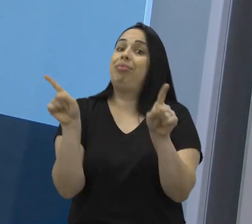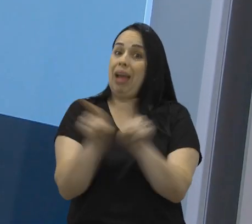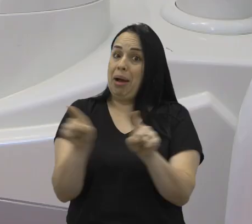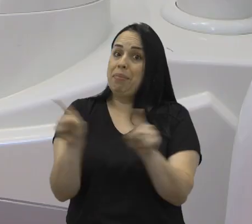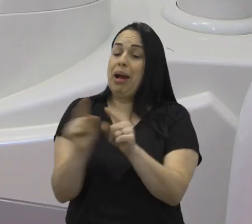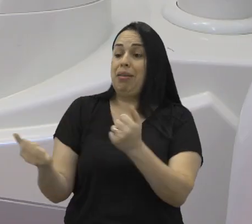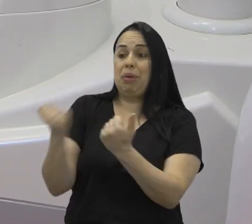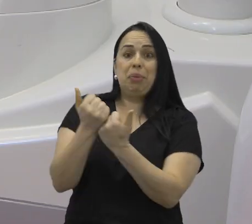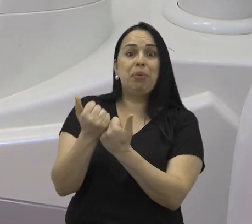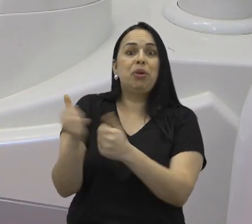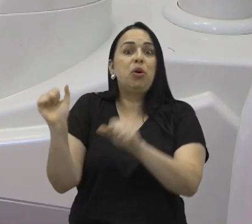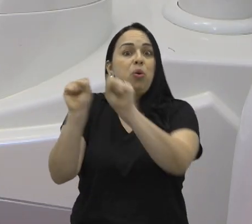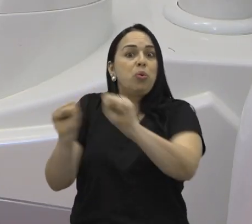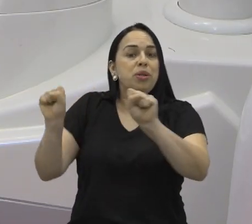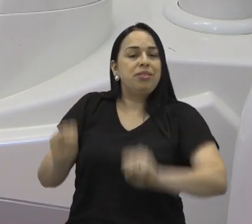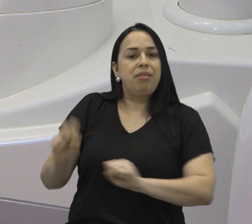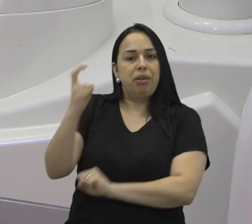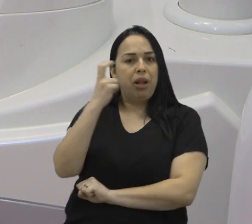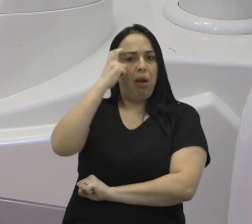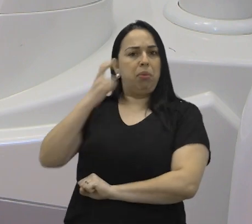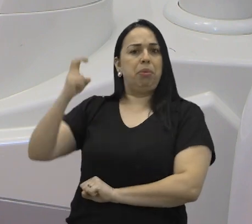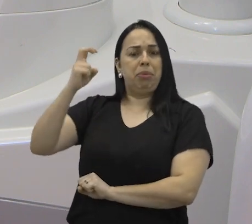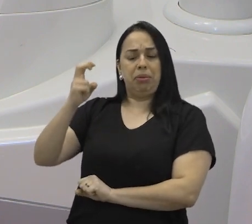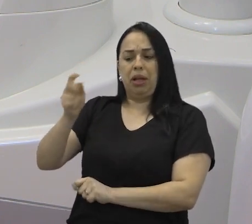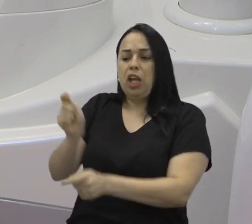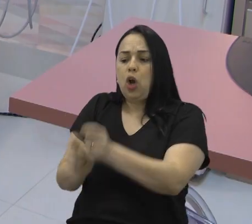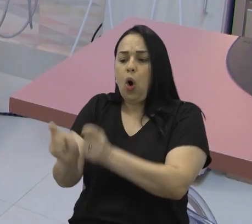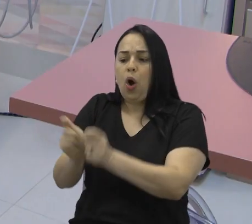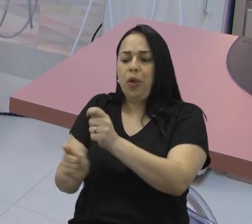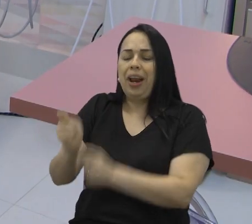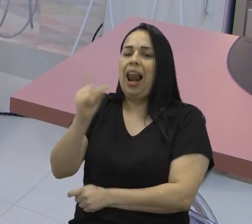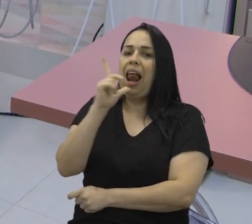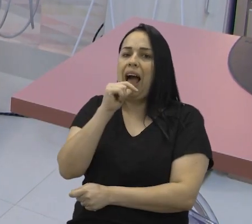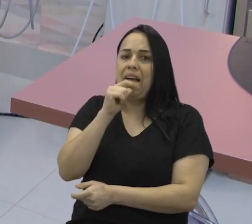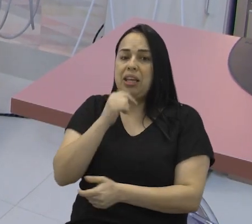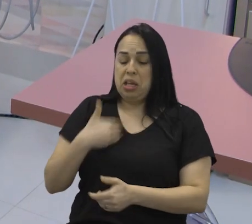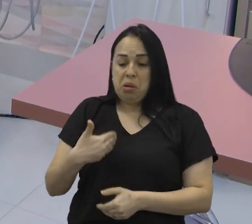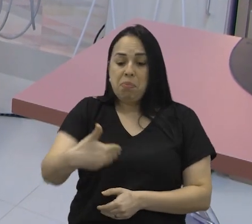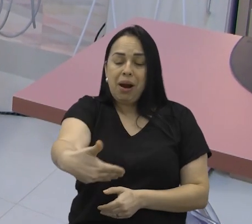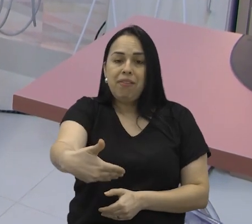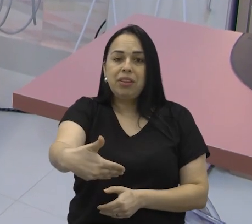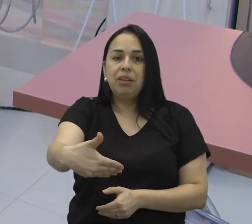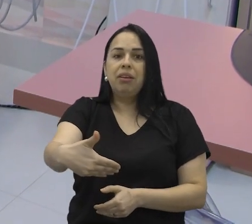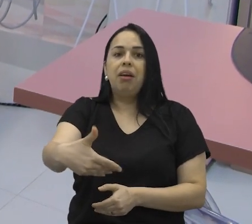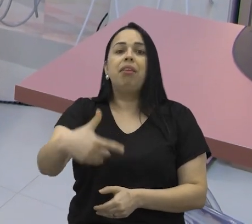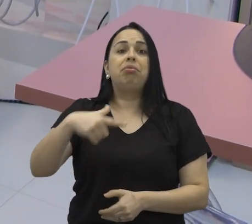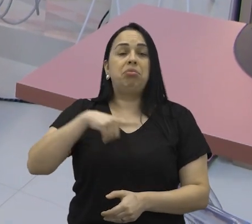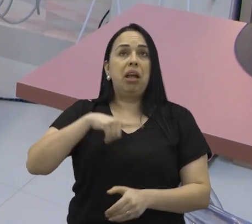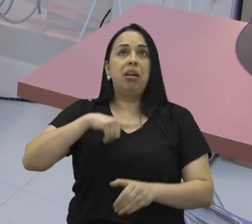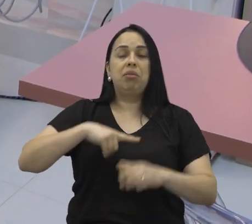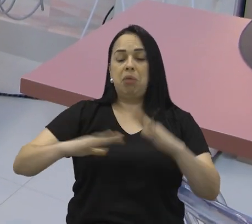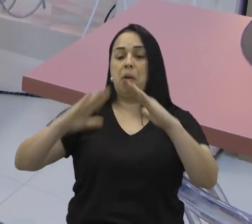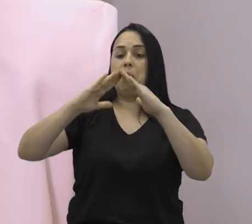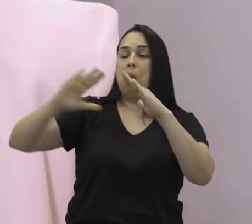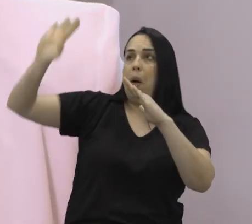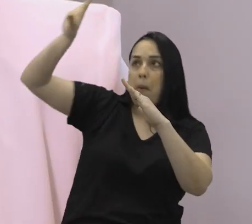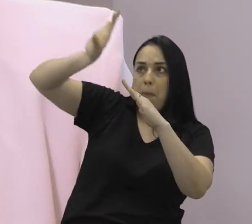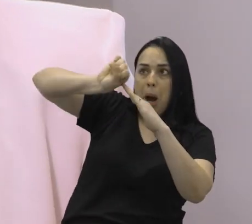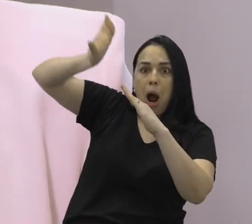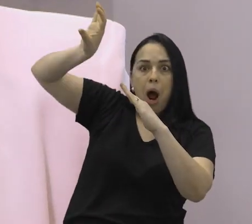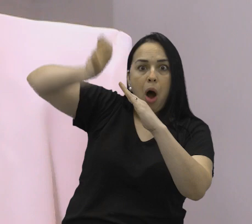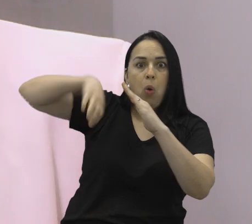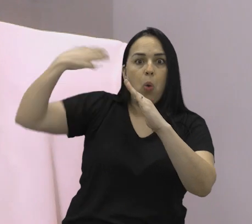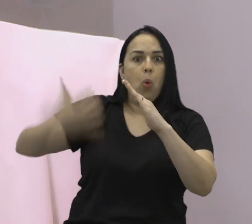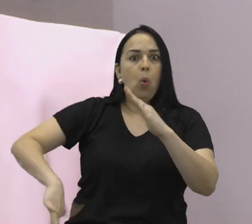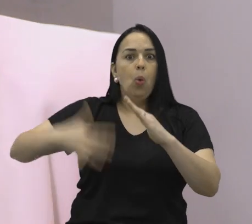eliminado, sistemas inteligentes ajudam na economia de água e, em breve, o local vai ganhar placas solares. E o